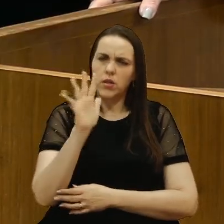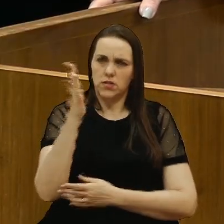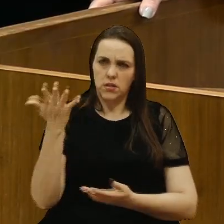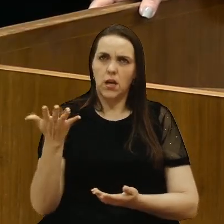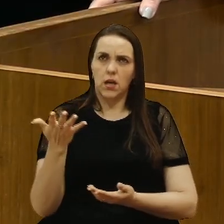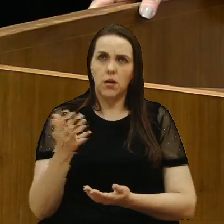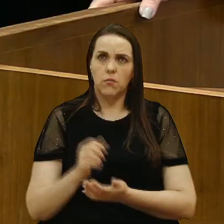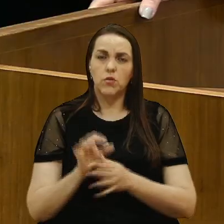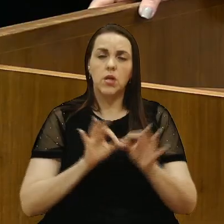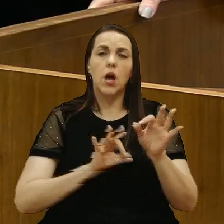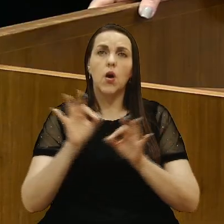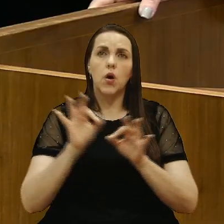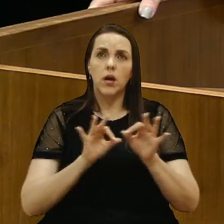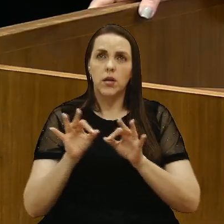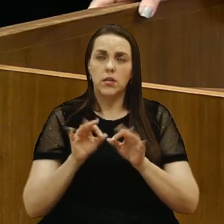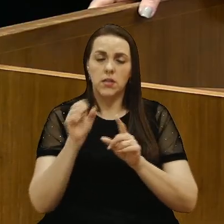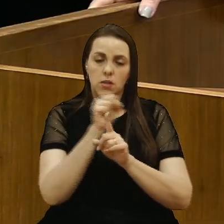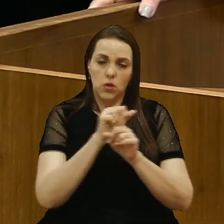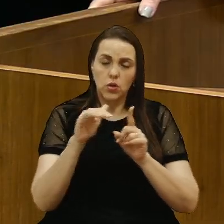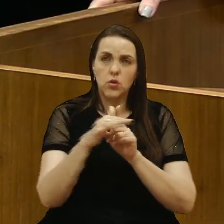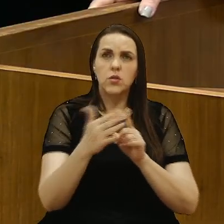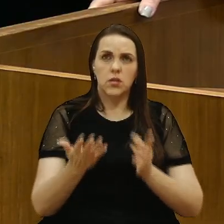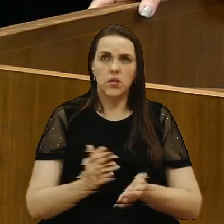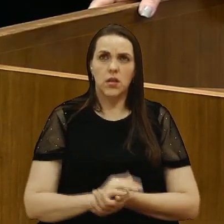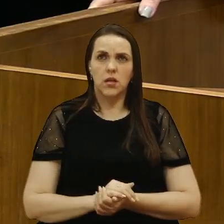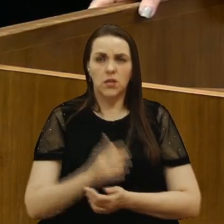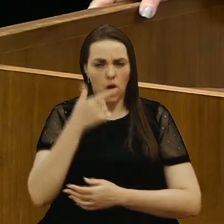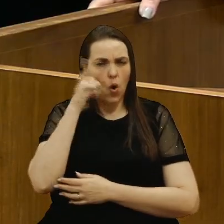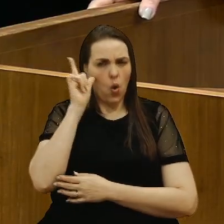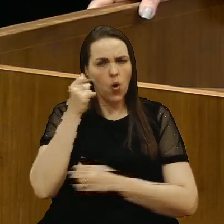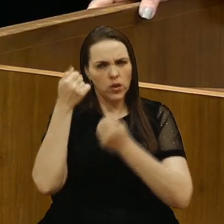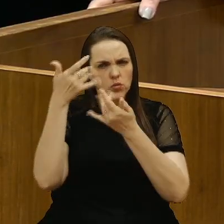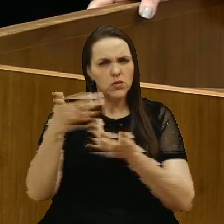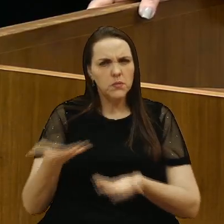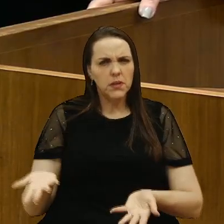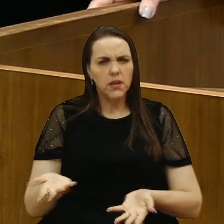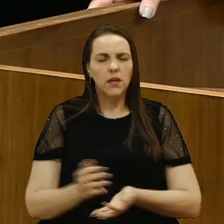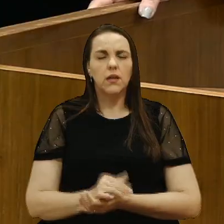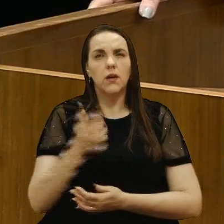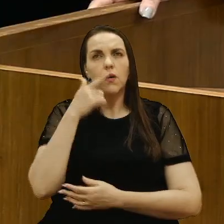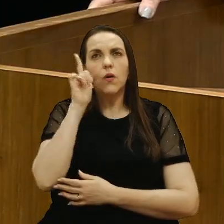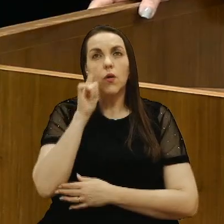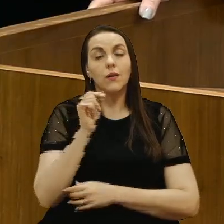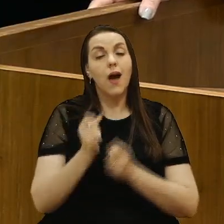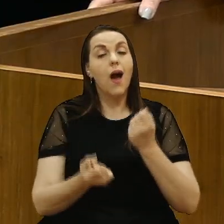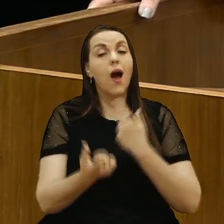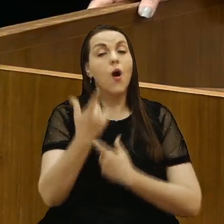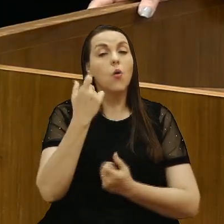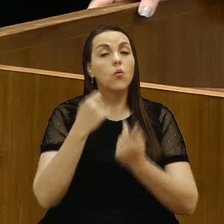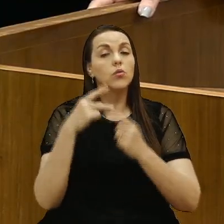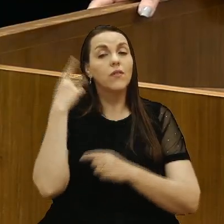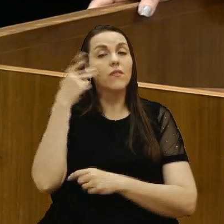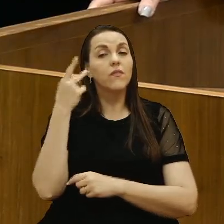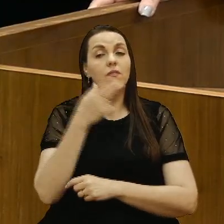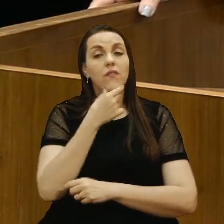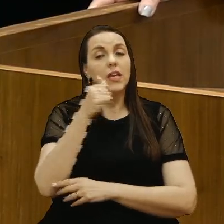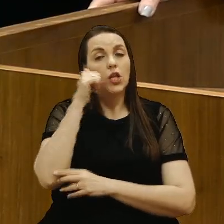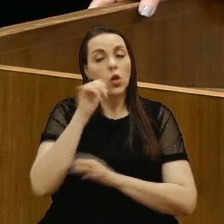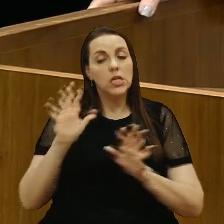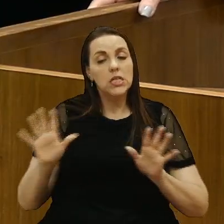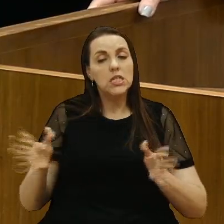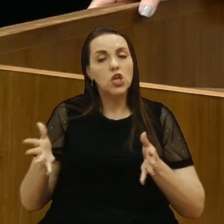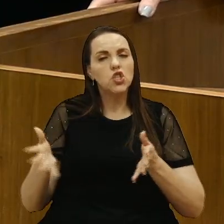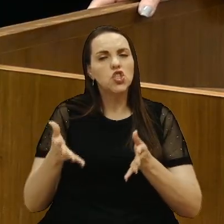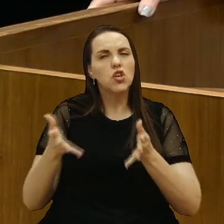valorizamos a organização da sociedade, e eu já falei isso ontem. Ontem foi dito que alguns vereadores estavam incentivando esse